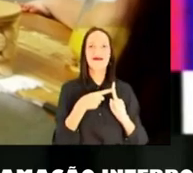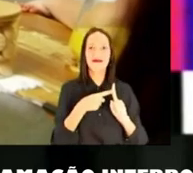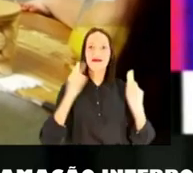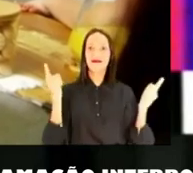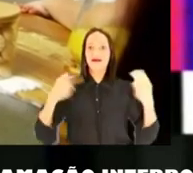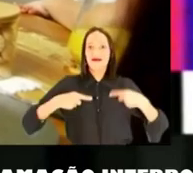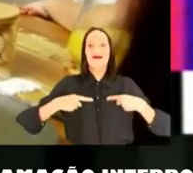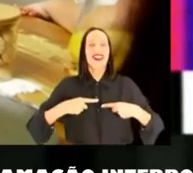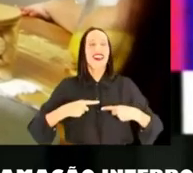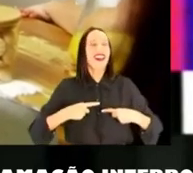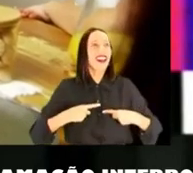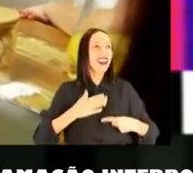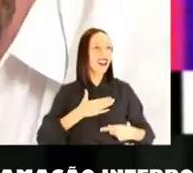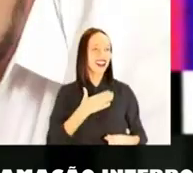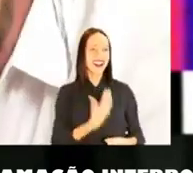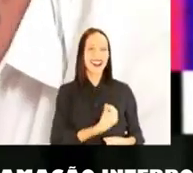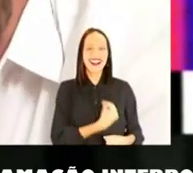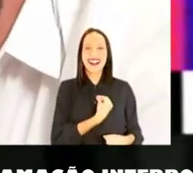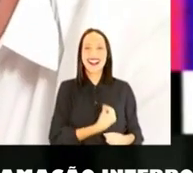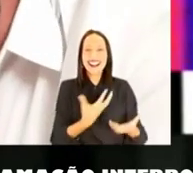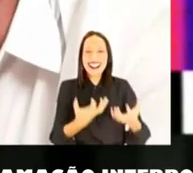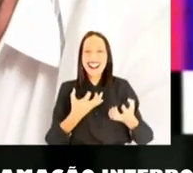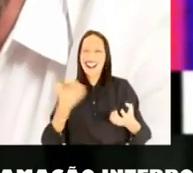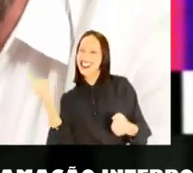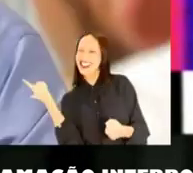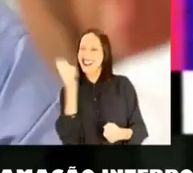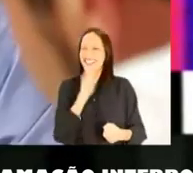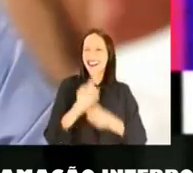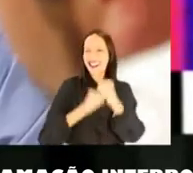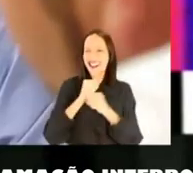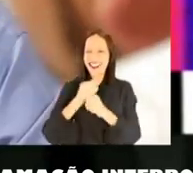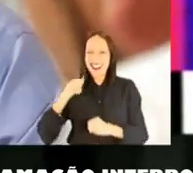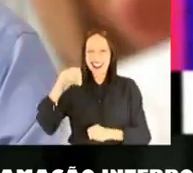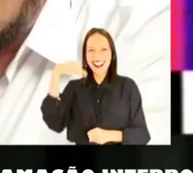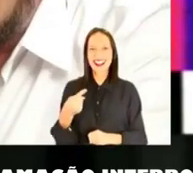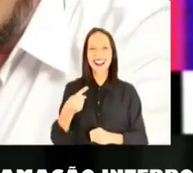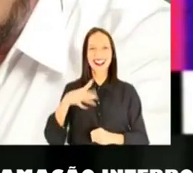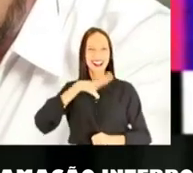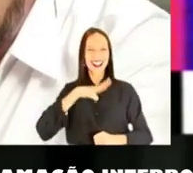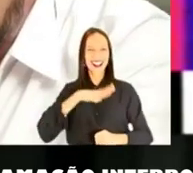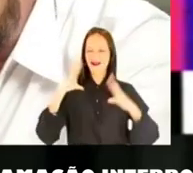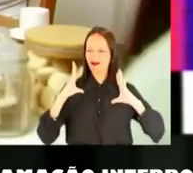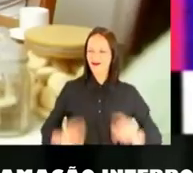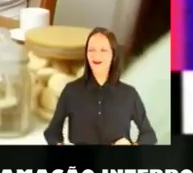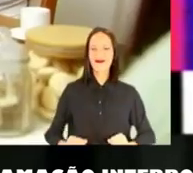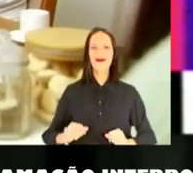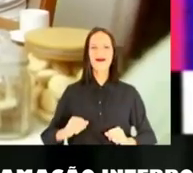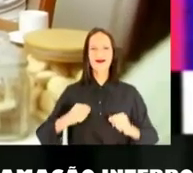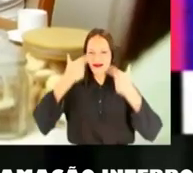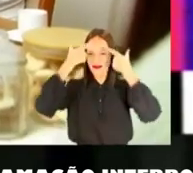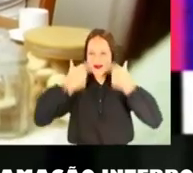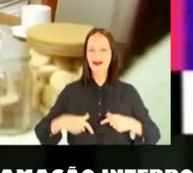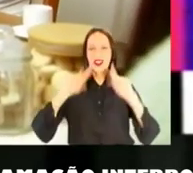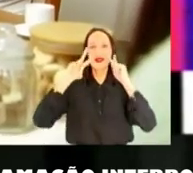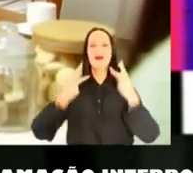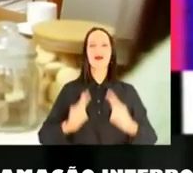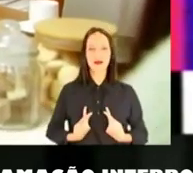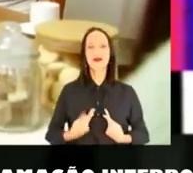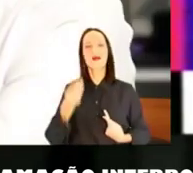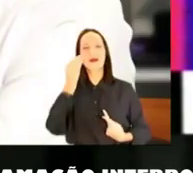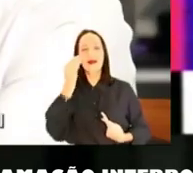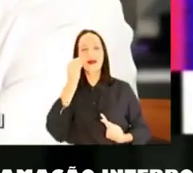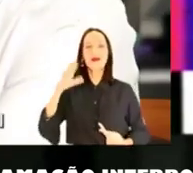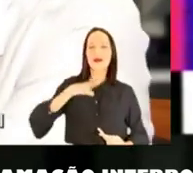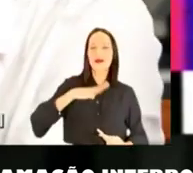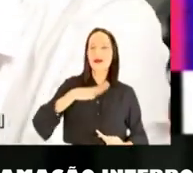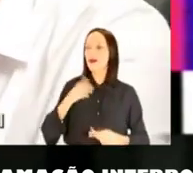para encarar essa missão que vai ser o maior desafio da minha vida. Nós queremos chegar lá o ano que vem e fazer essa cidade ser mais justa, mais